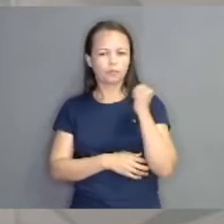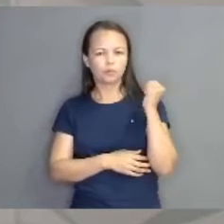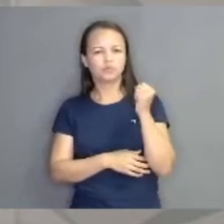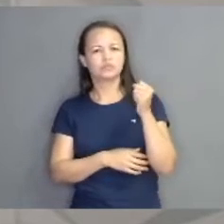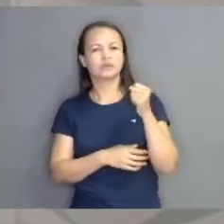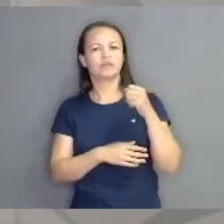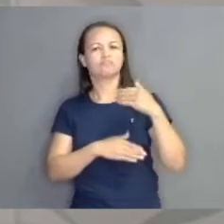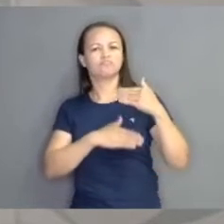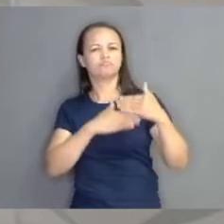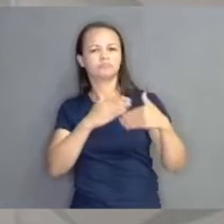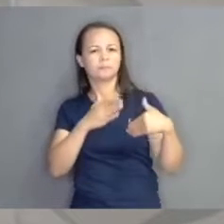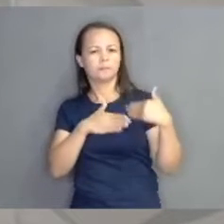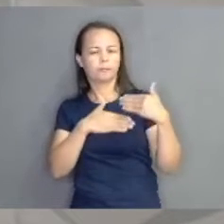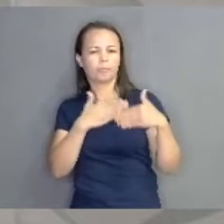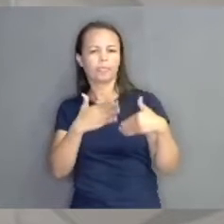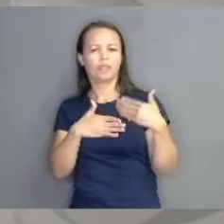sendo